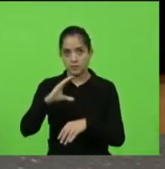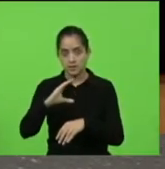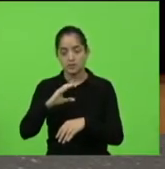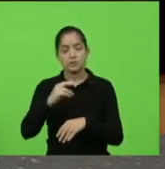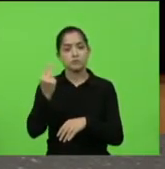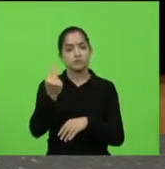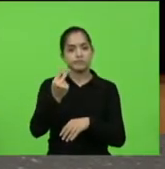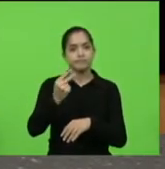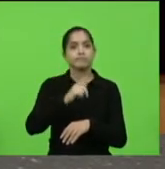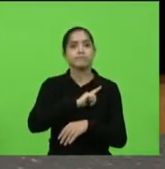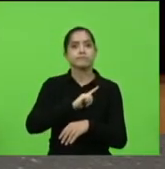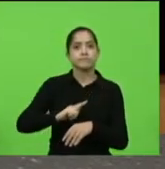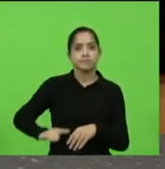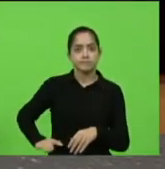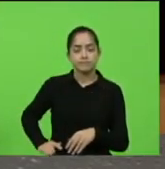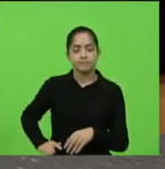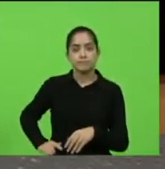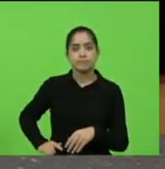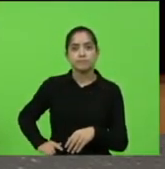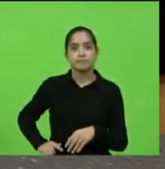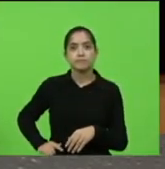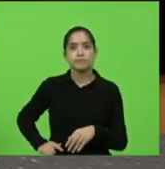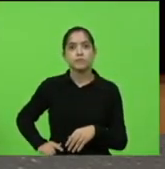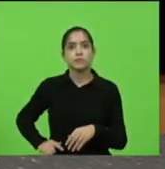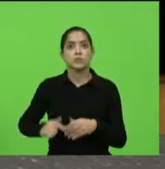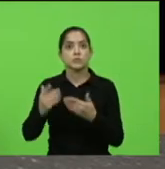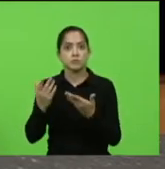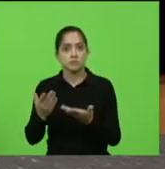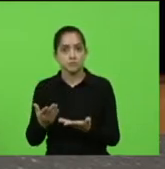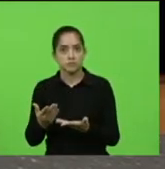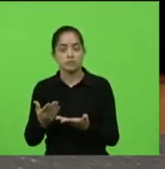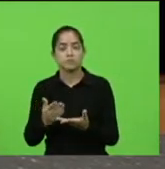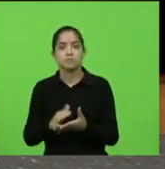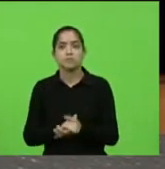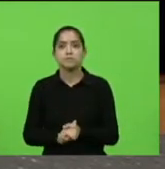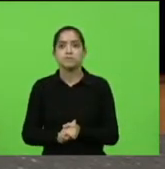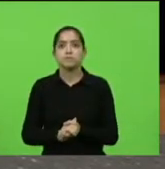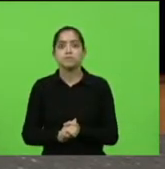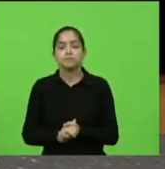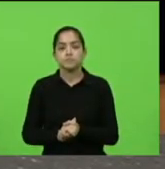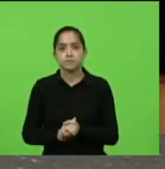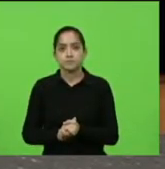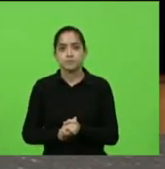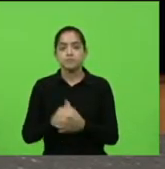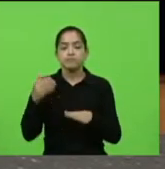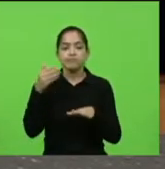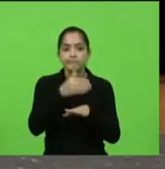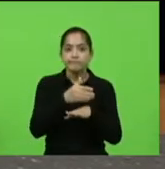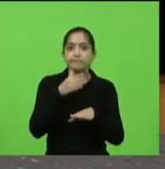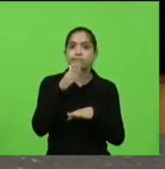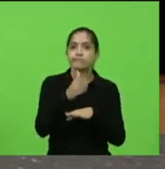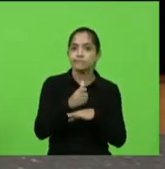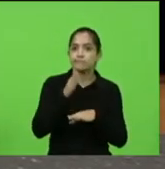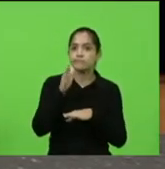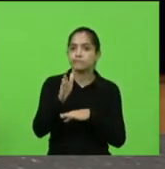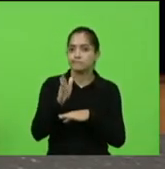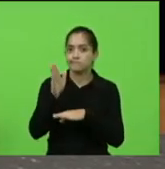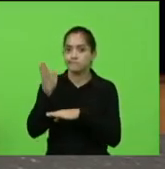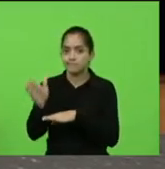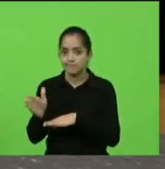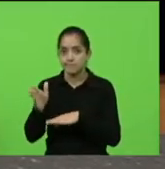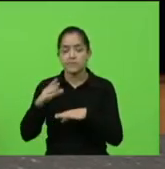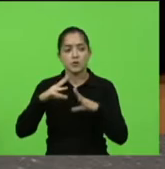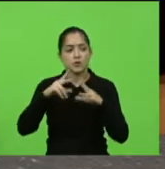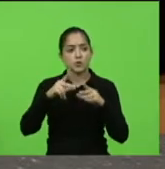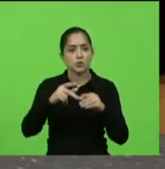vice-governador, foi um vice-governador itinerante, que visitava todo o